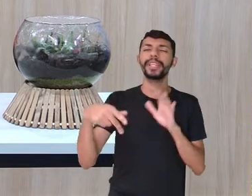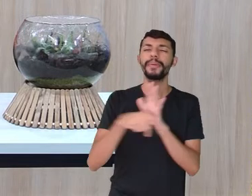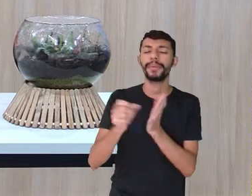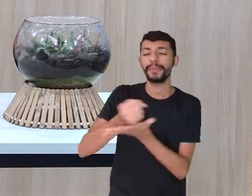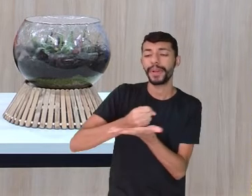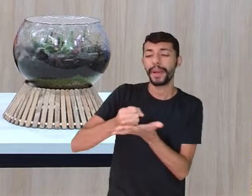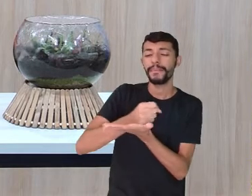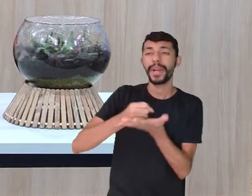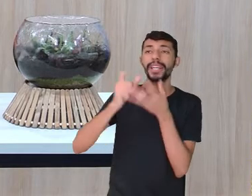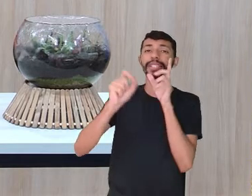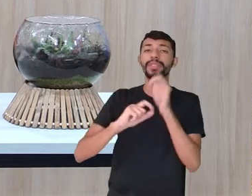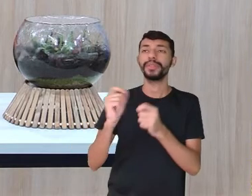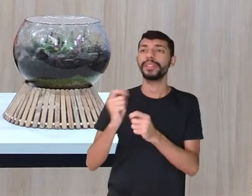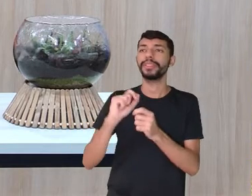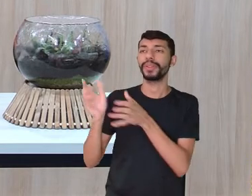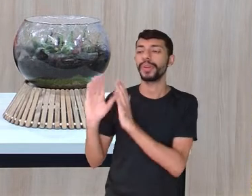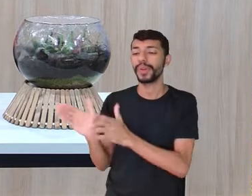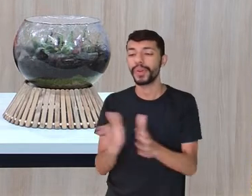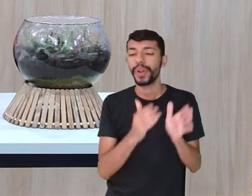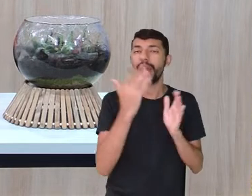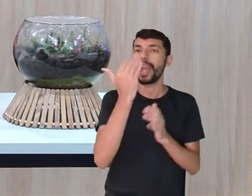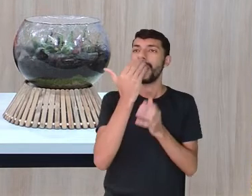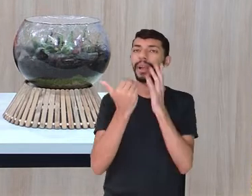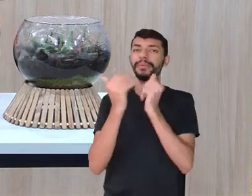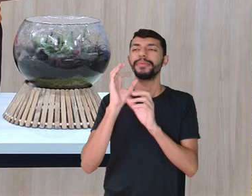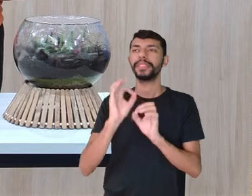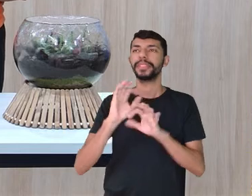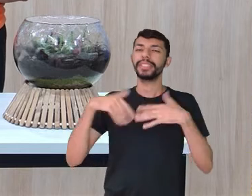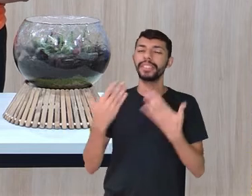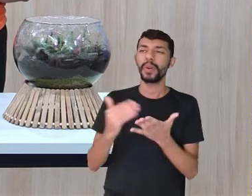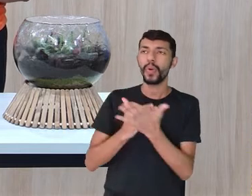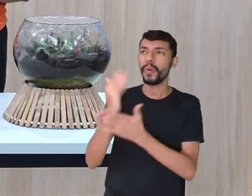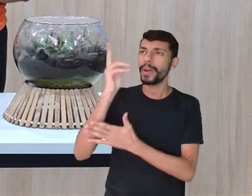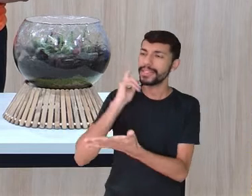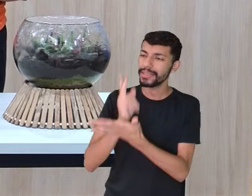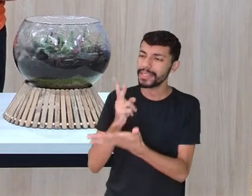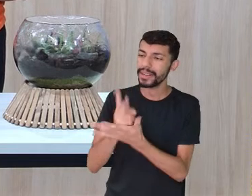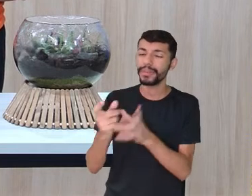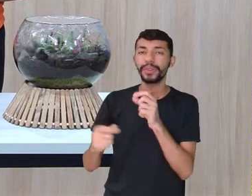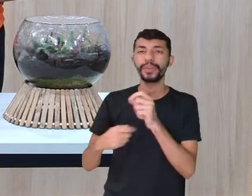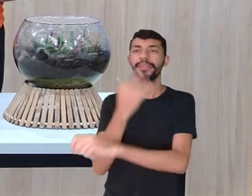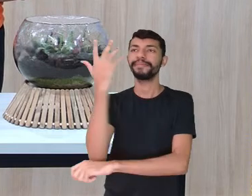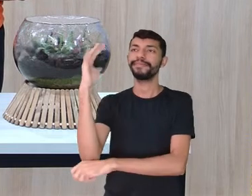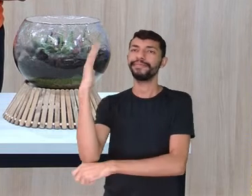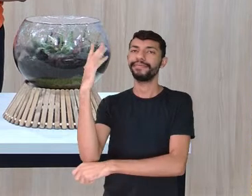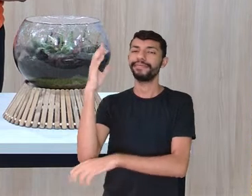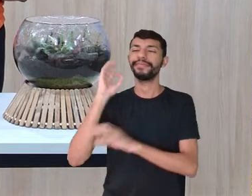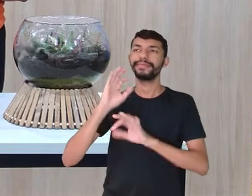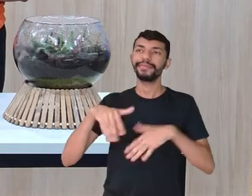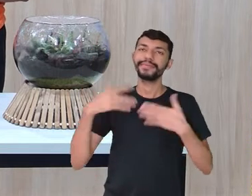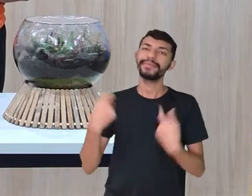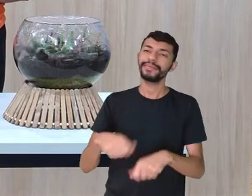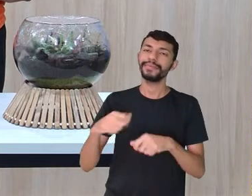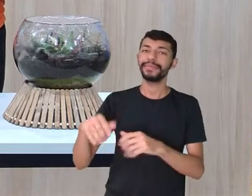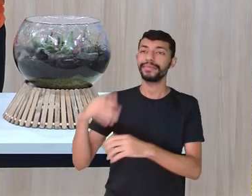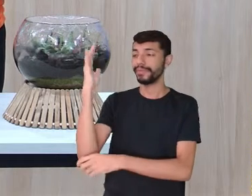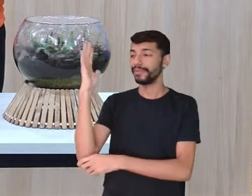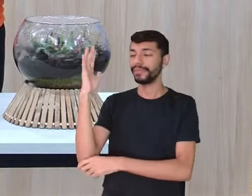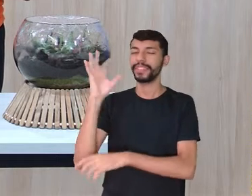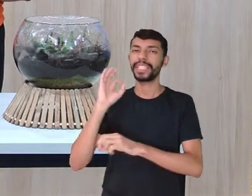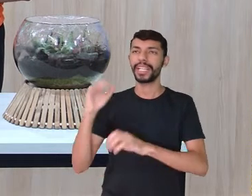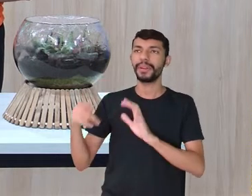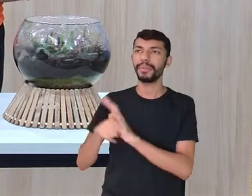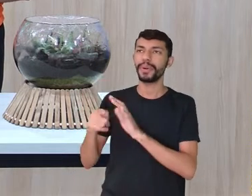uma cadeia alimentar. A cadeia alimentar começa sempre com um vegetal. É necessário um vegetal